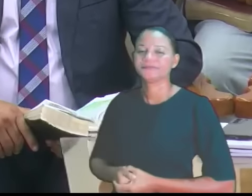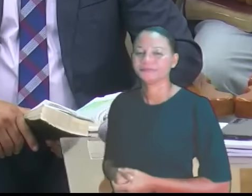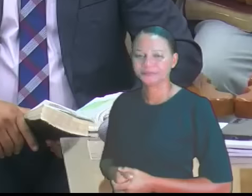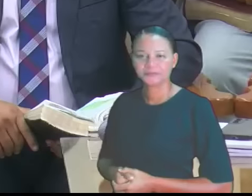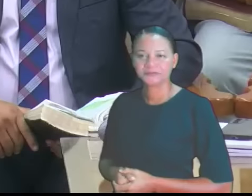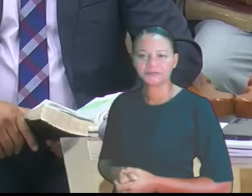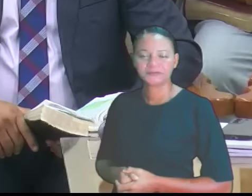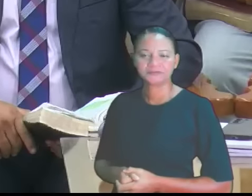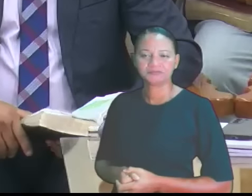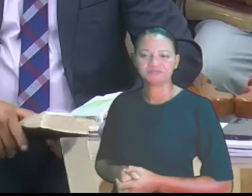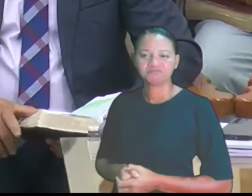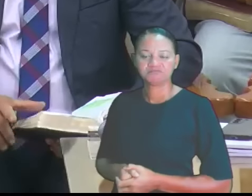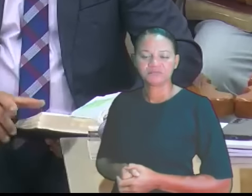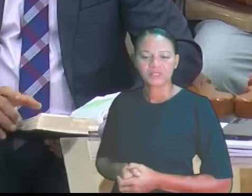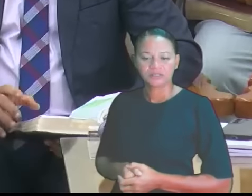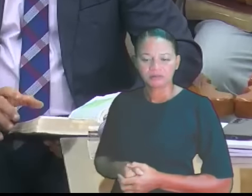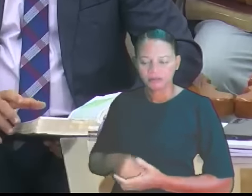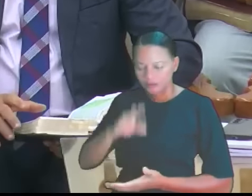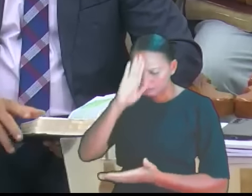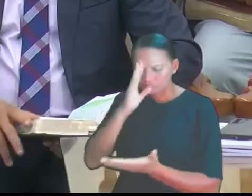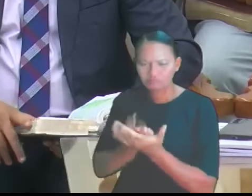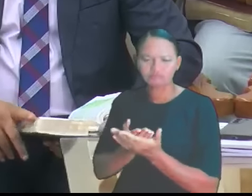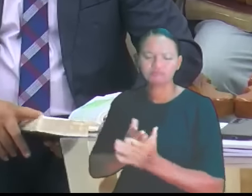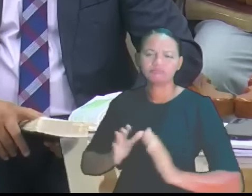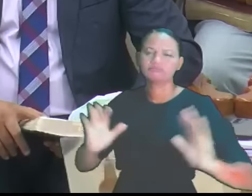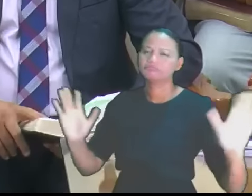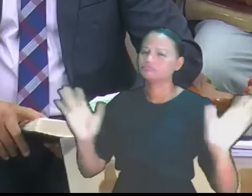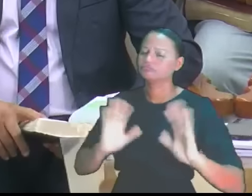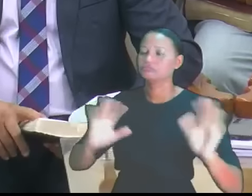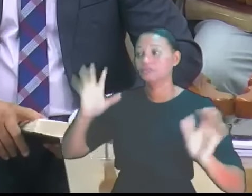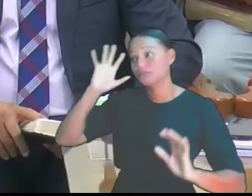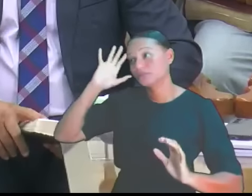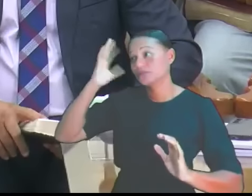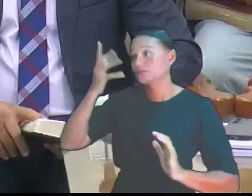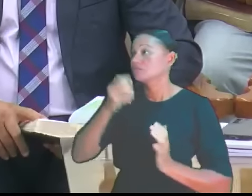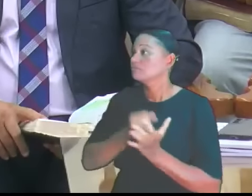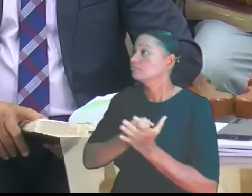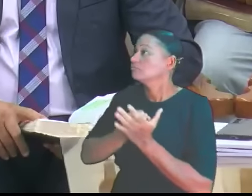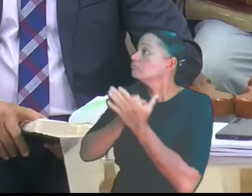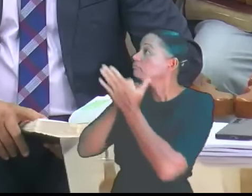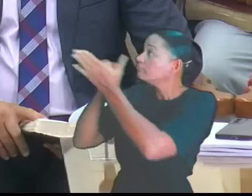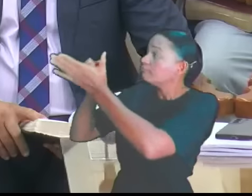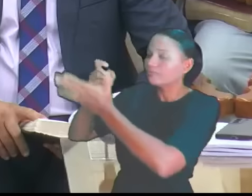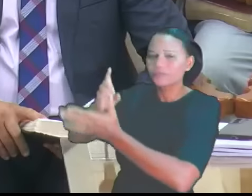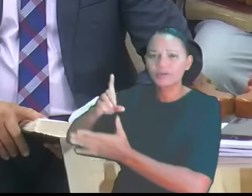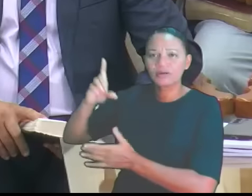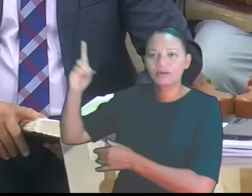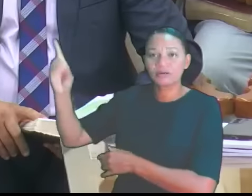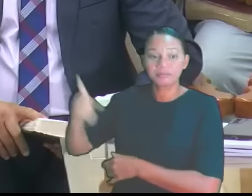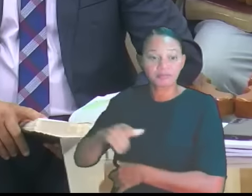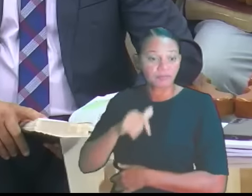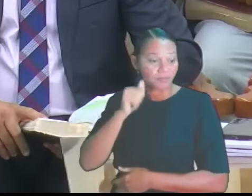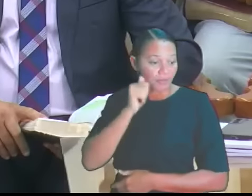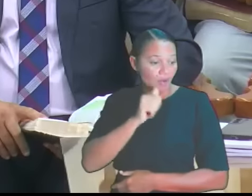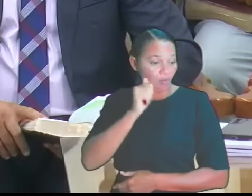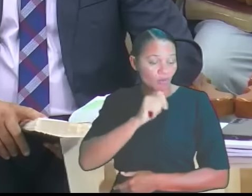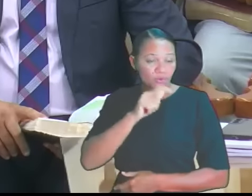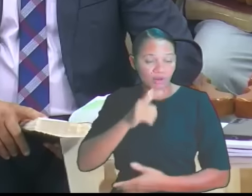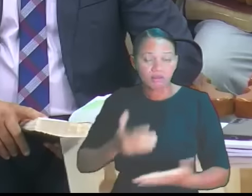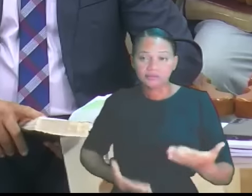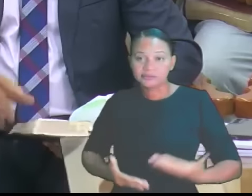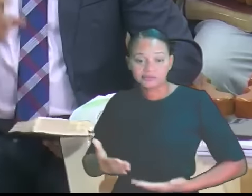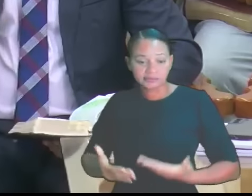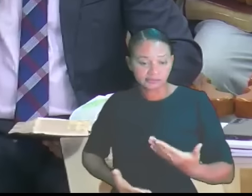não continuou crendo. Resolveu ajudar a Deus. Pegou a serva Agar e deu como